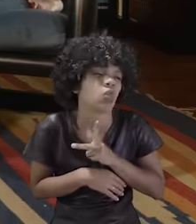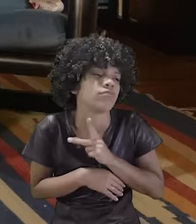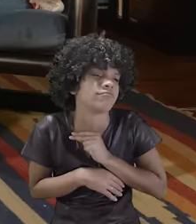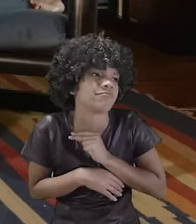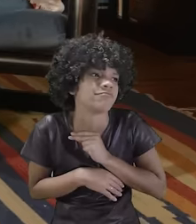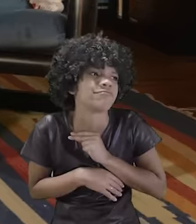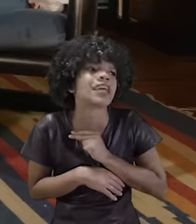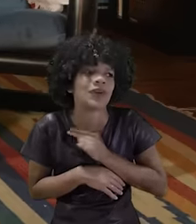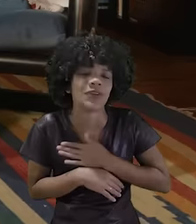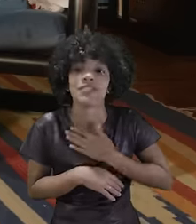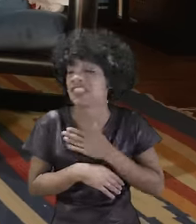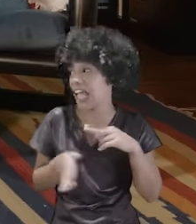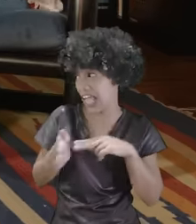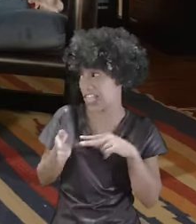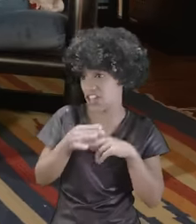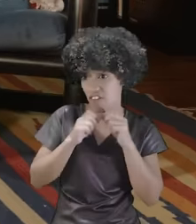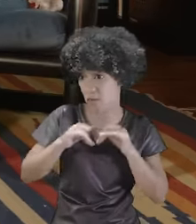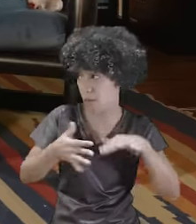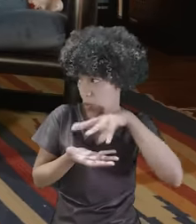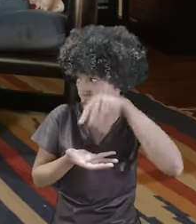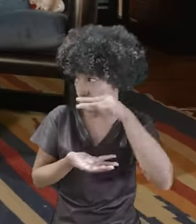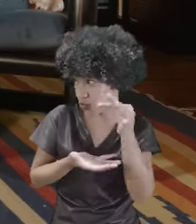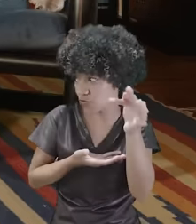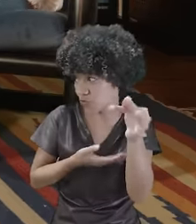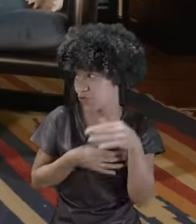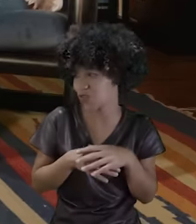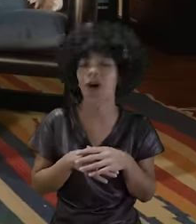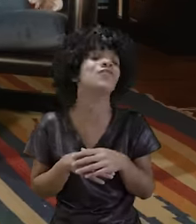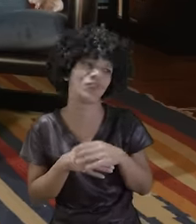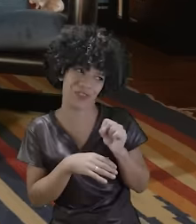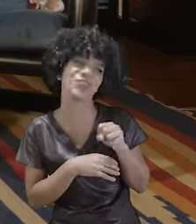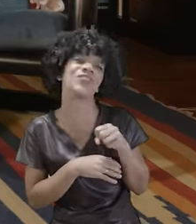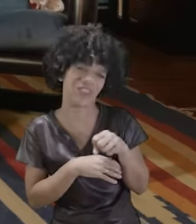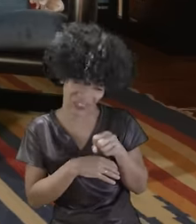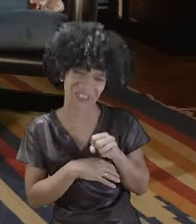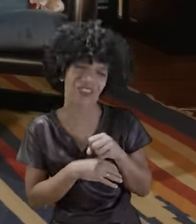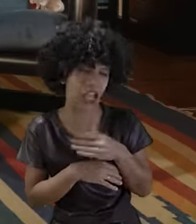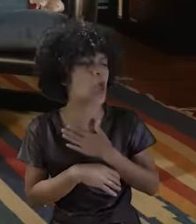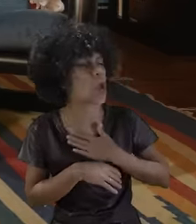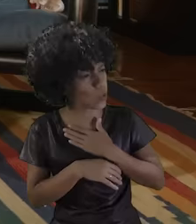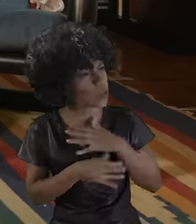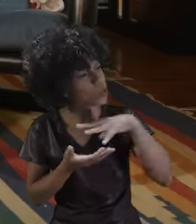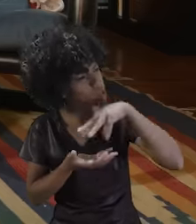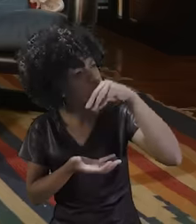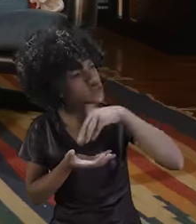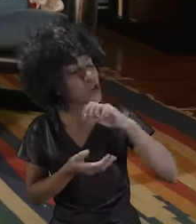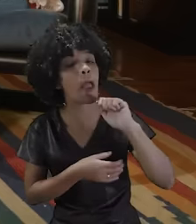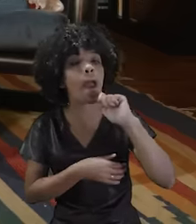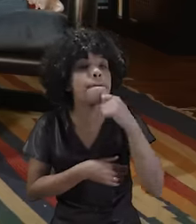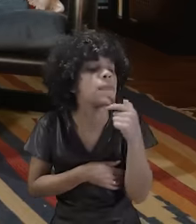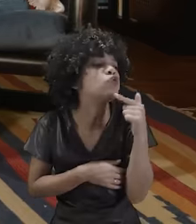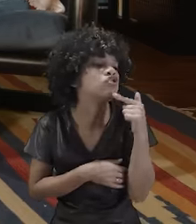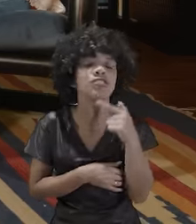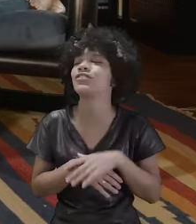aprovou a Síria vai bombar então coxinha no futuro vamos levar eu gosto muito do coxinha e